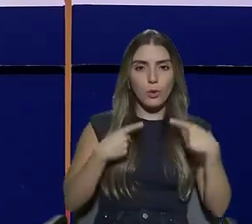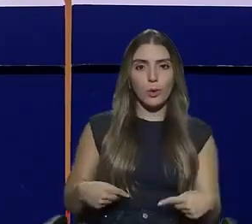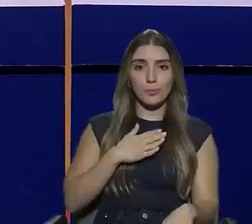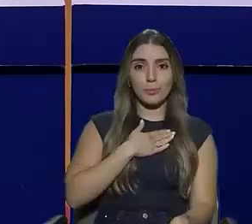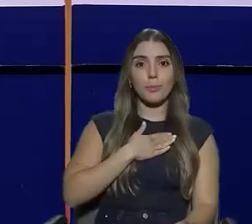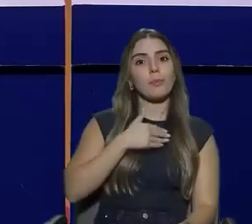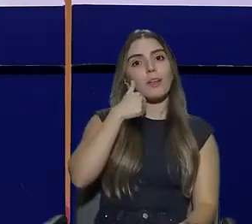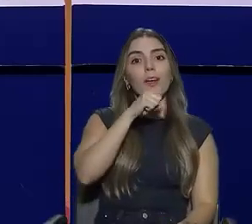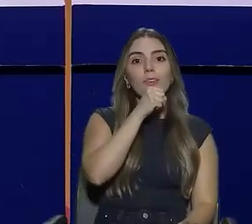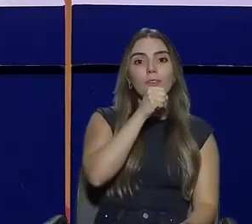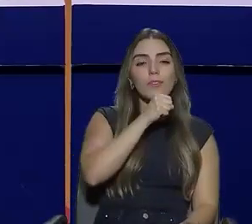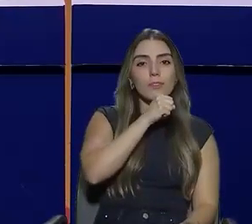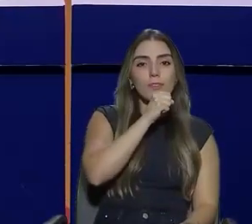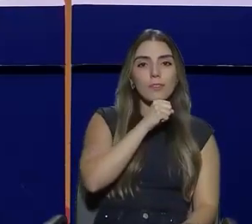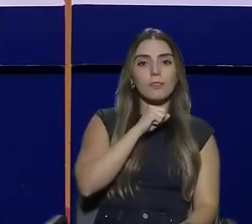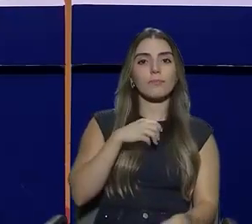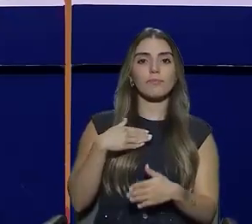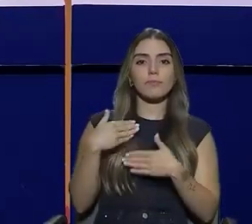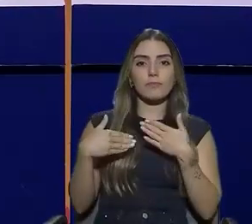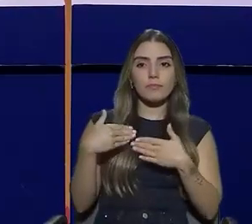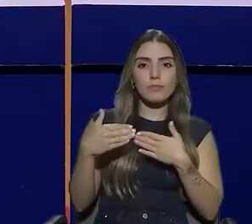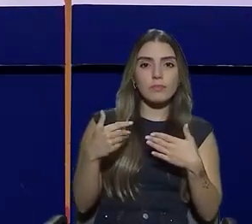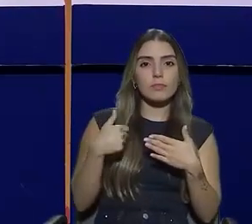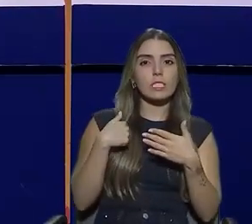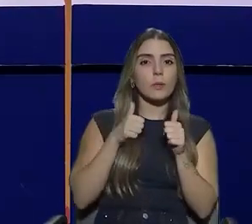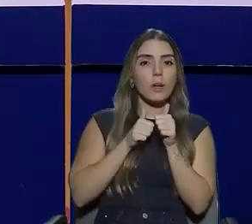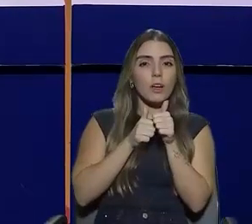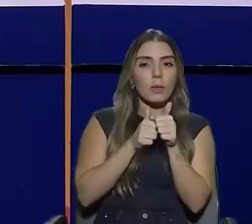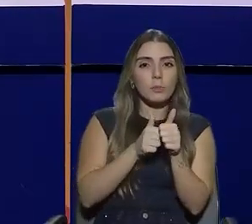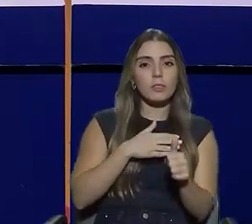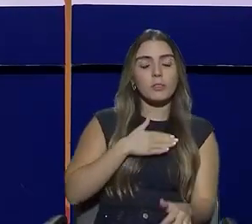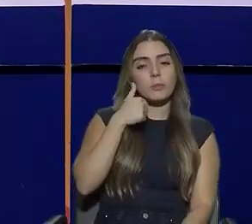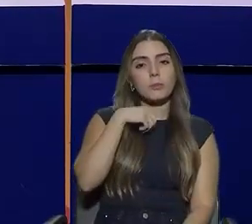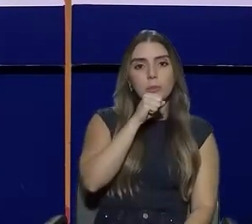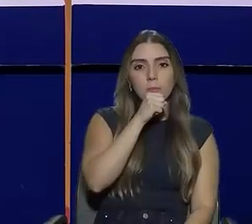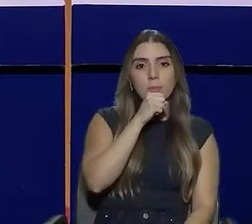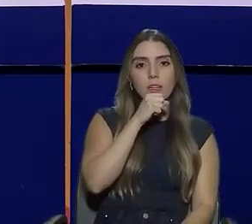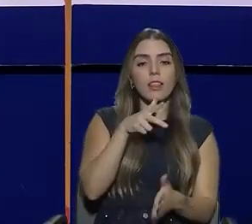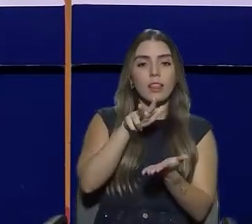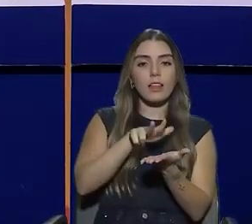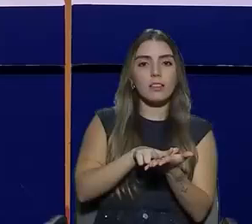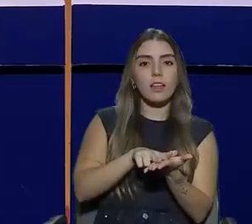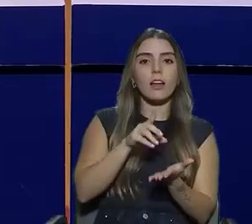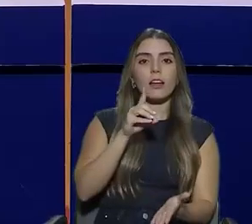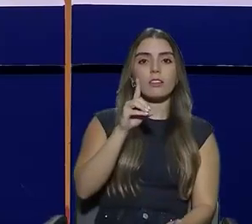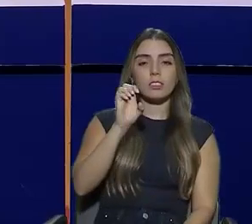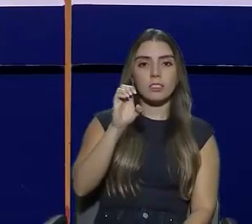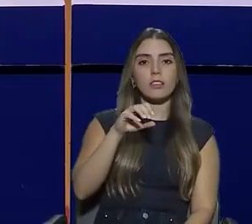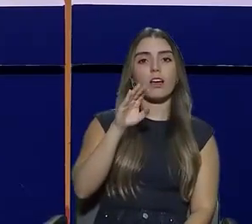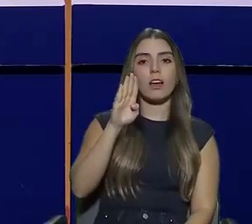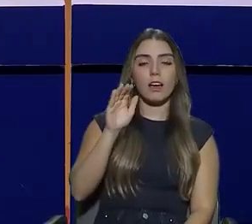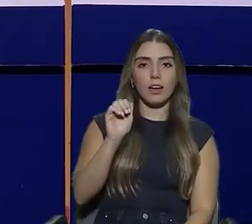ritual, acompanhei minha mãe nos dias em que ela ficou deitada, que a gente chama deitar de Abel, que é o colchão que fica